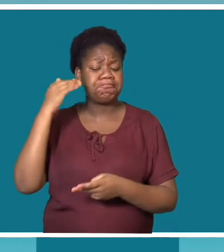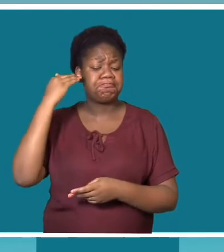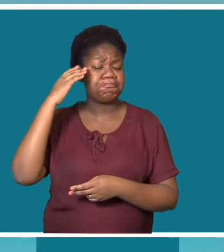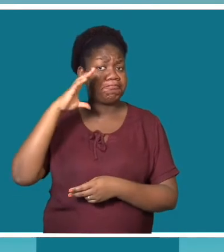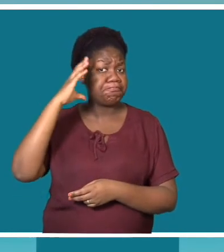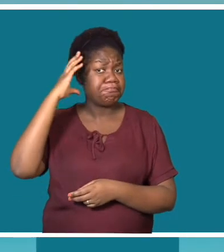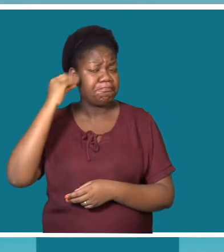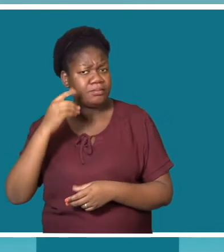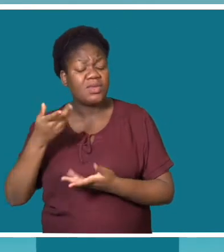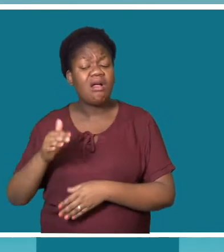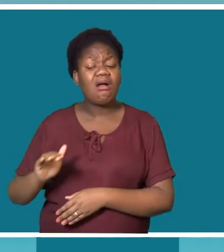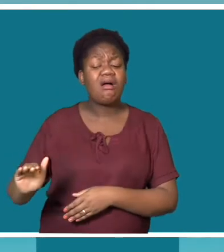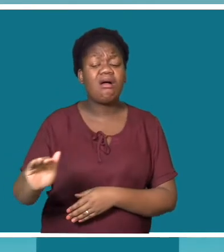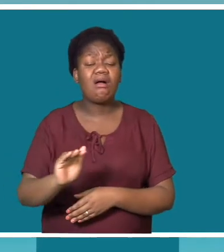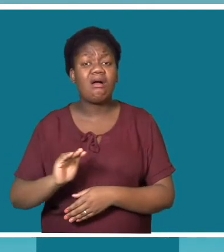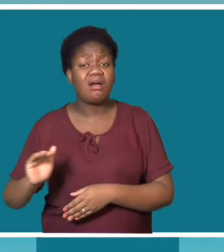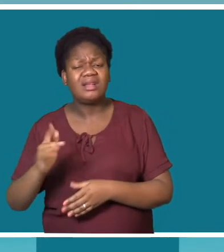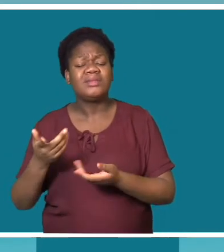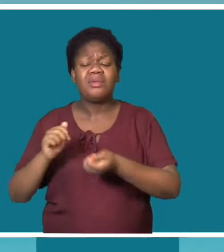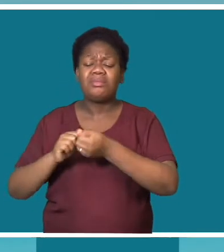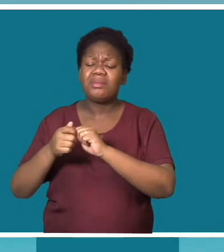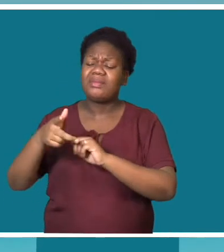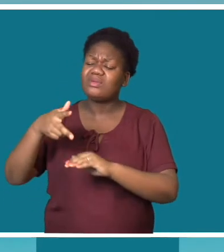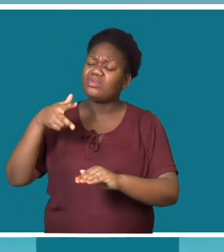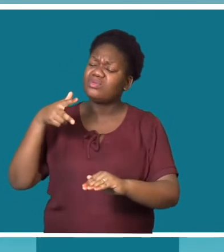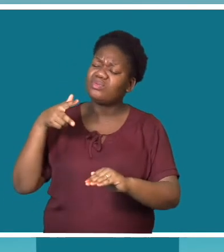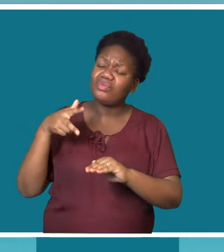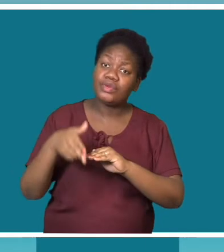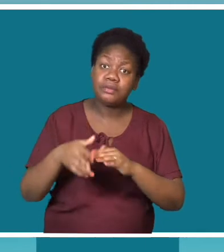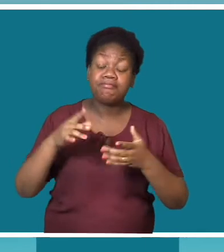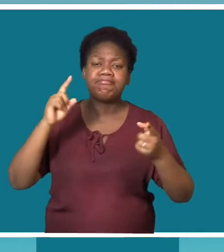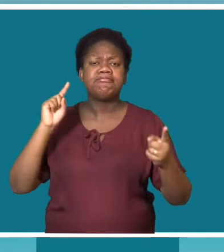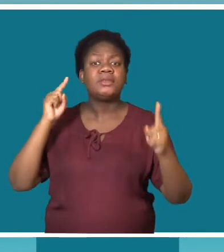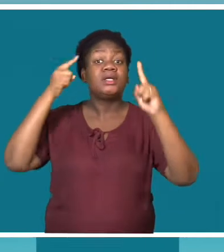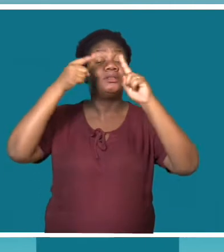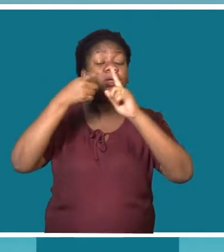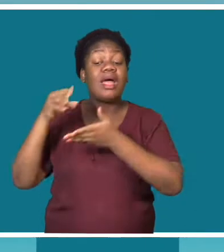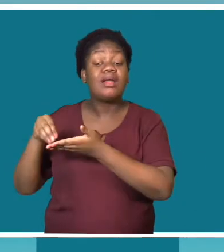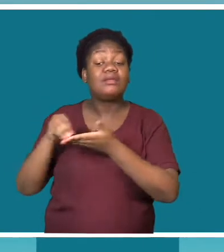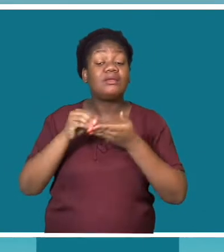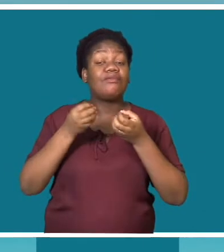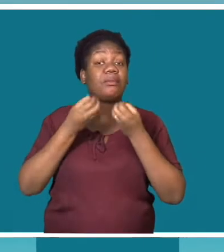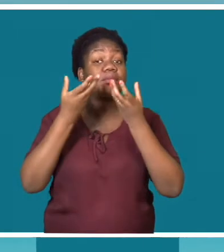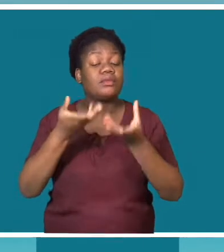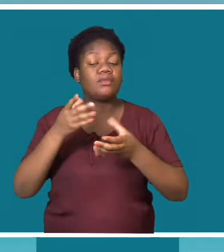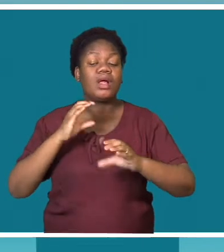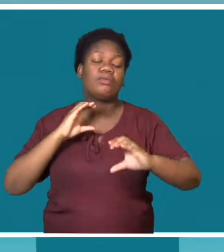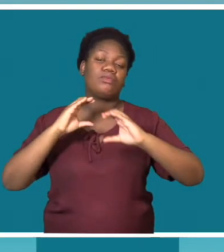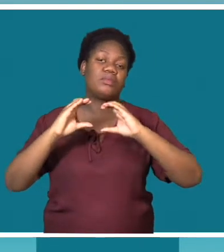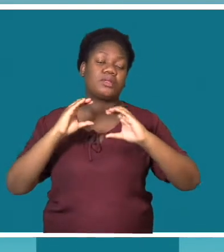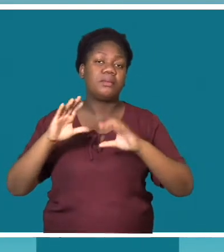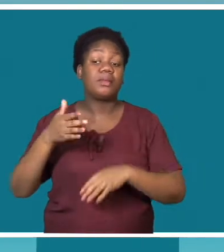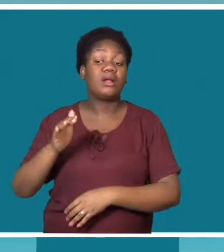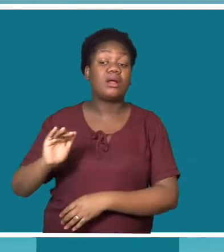pessoas com deficiência, sobretudo a visual e auditiva. Este fato dificulta que esta camada social possa usar a tecnologia